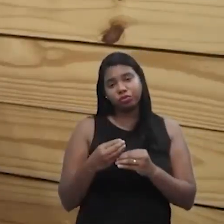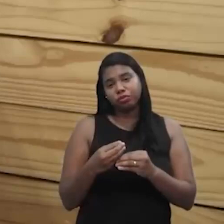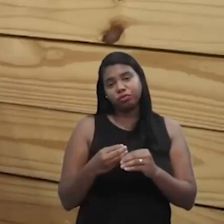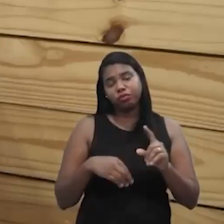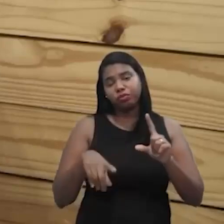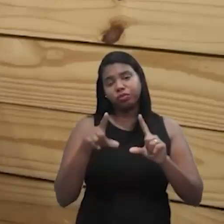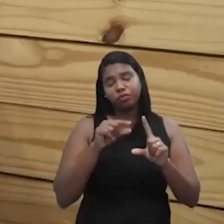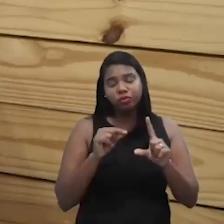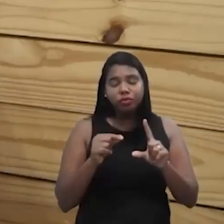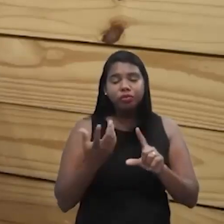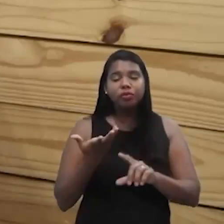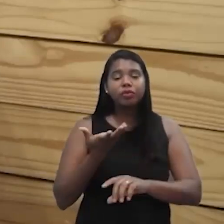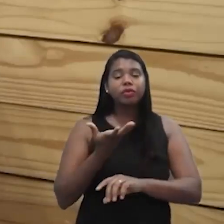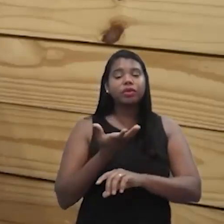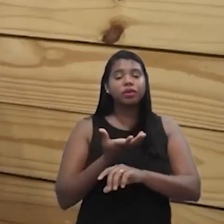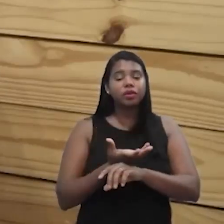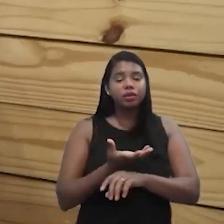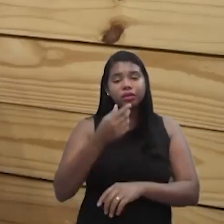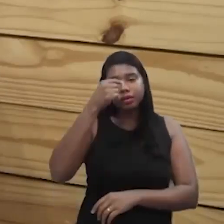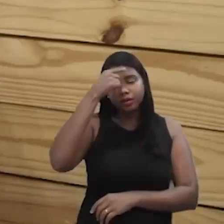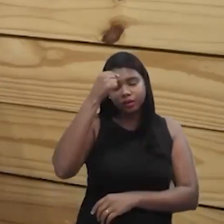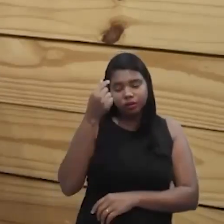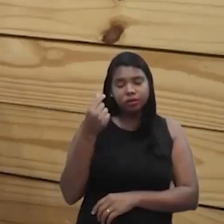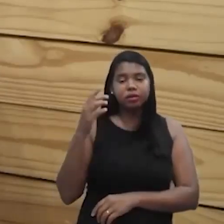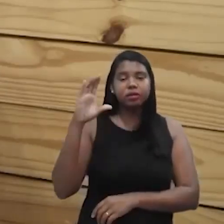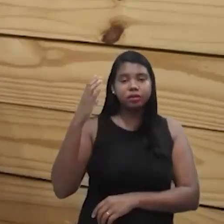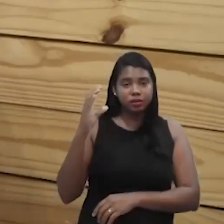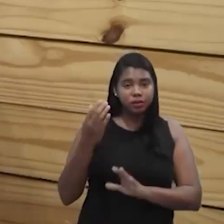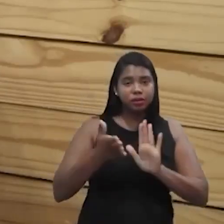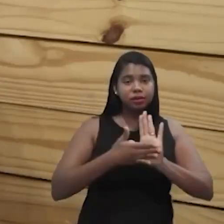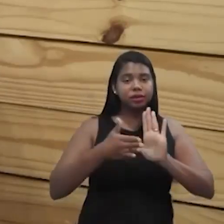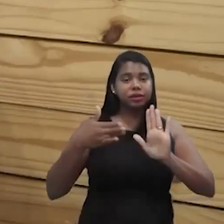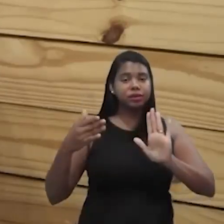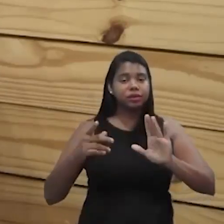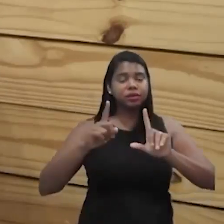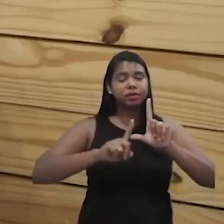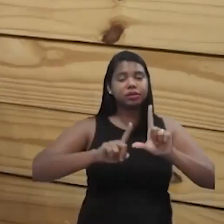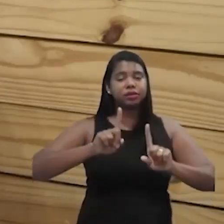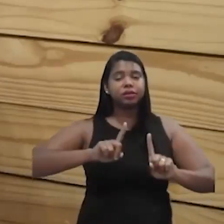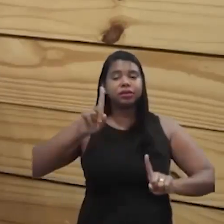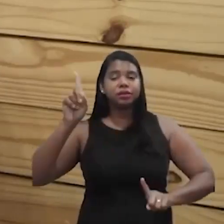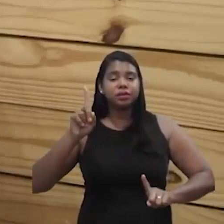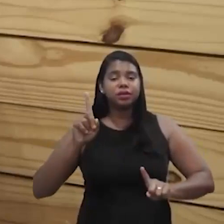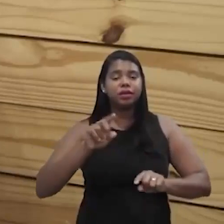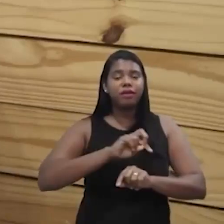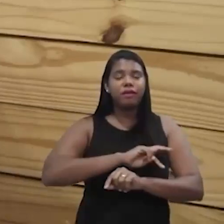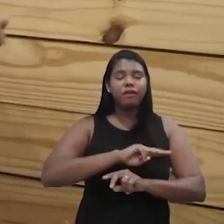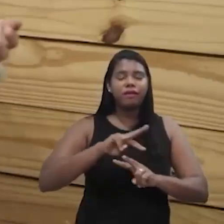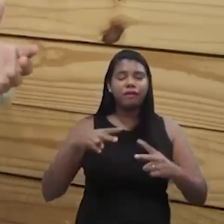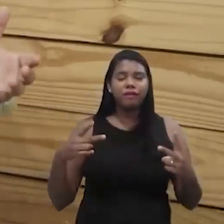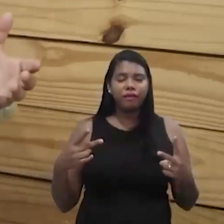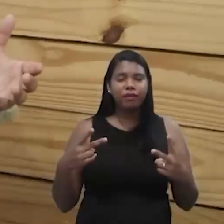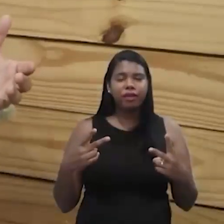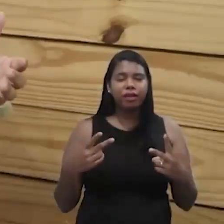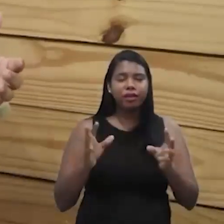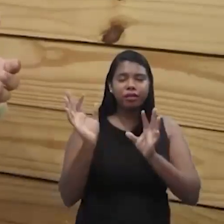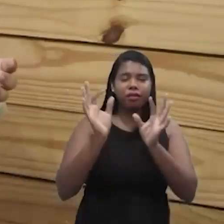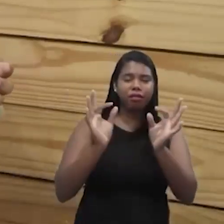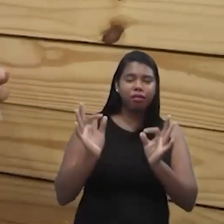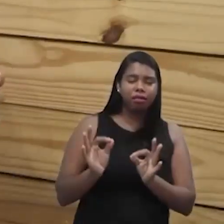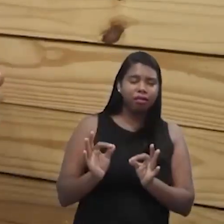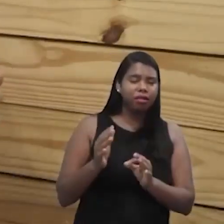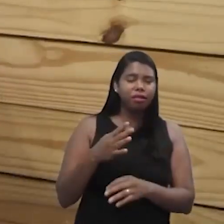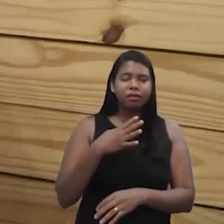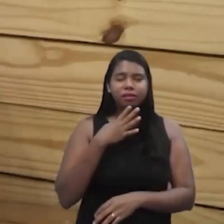dessas atividades. Você falou aí do cientista de dados, né, tem muitas organizações, muitas empresas que desconhecem